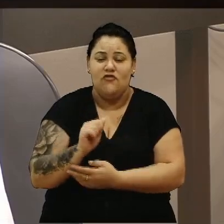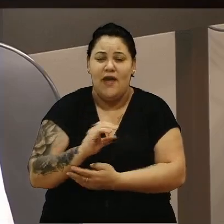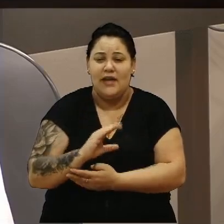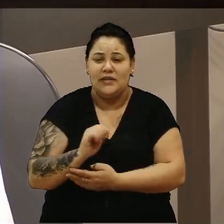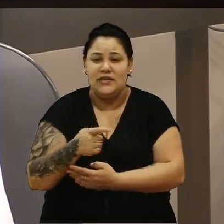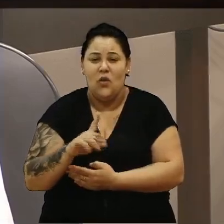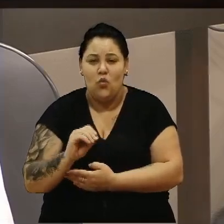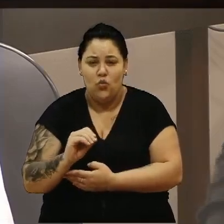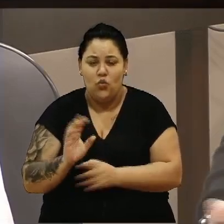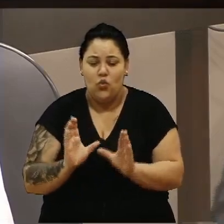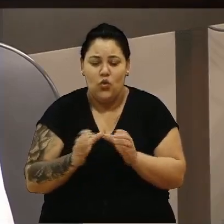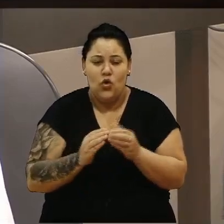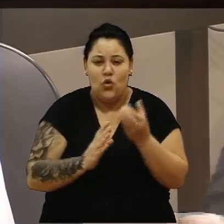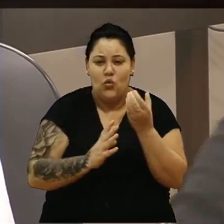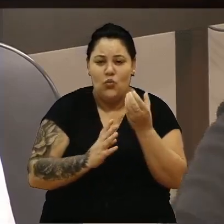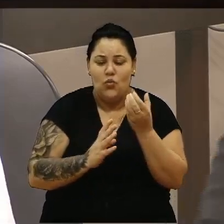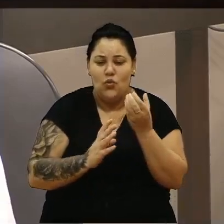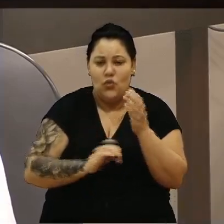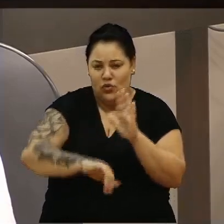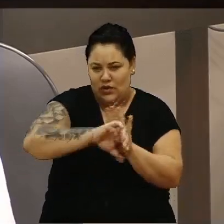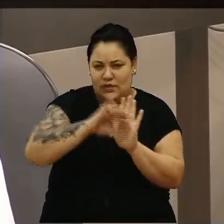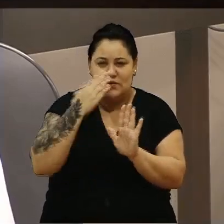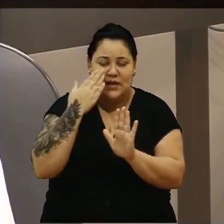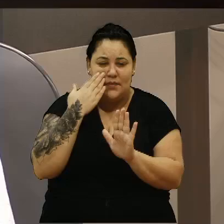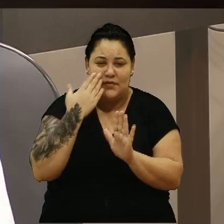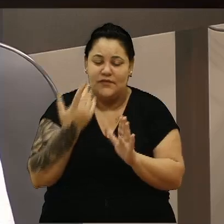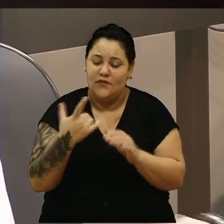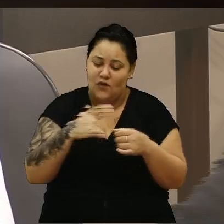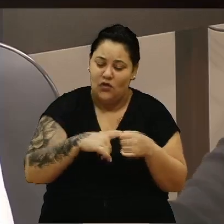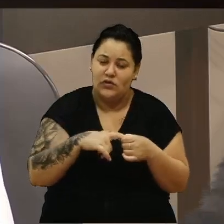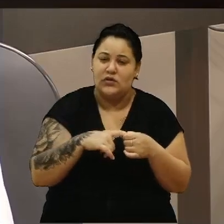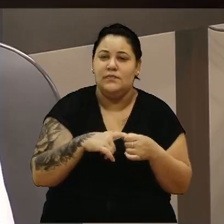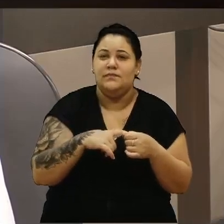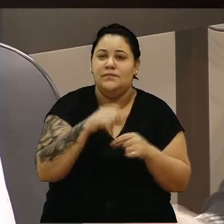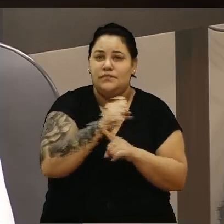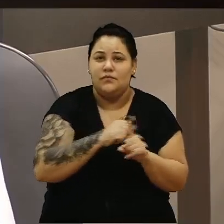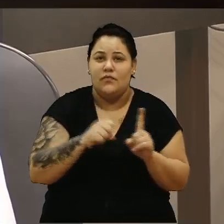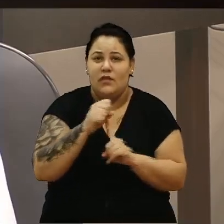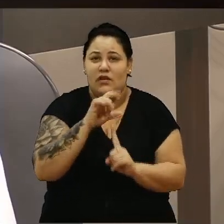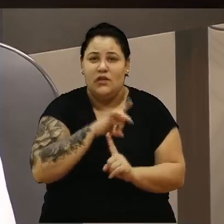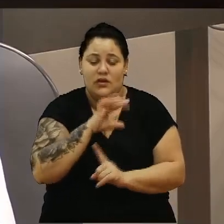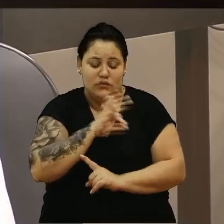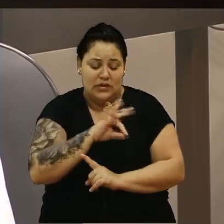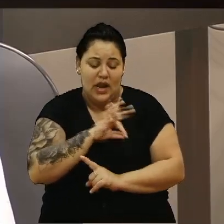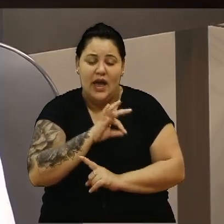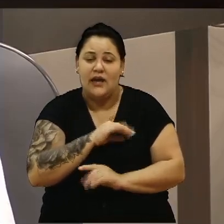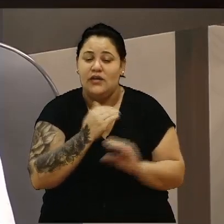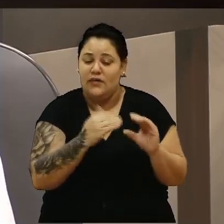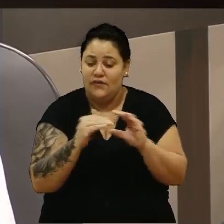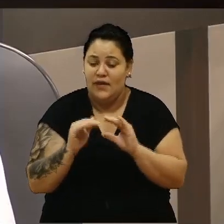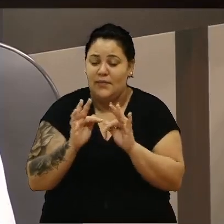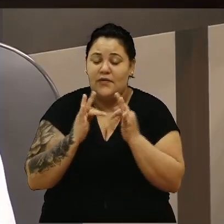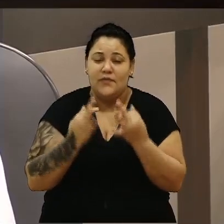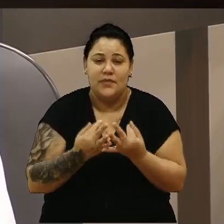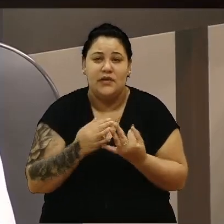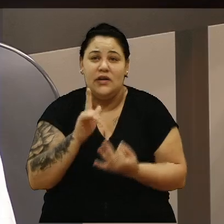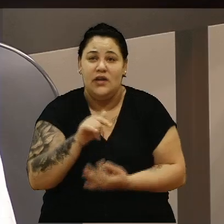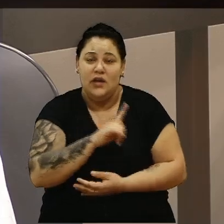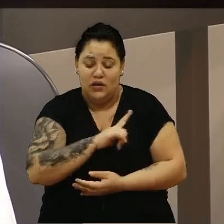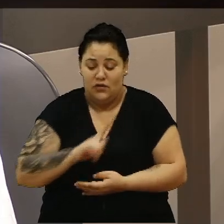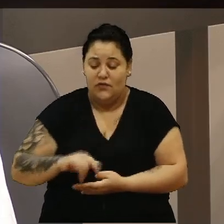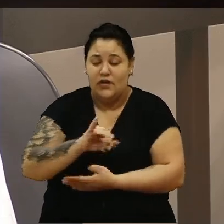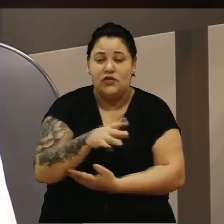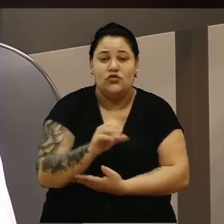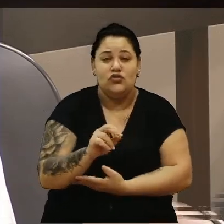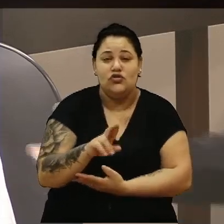ele trabalha, ele vai se ressocializando, ele ganha ali um salário mínimo que é enviado para as famílias, né? Então, esse é o governo Jorginho Melo